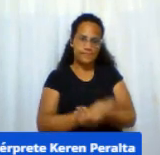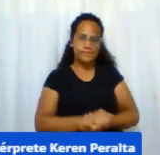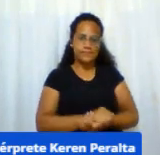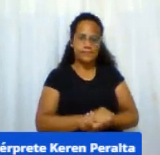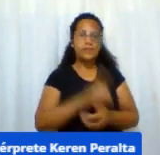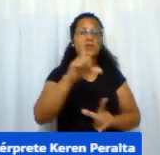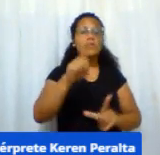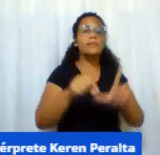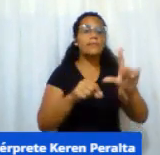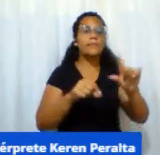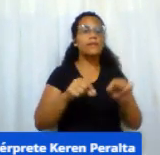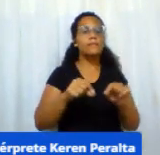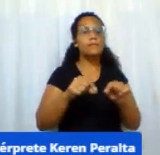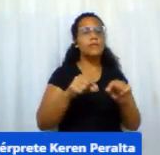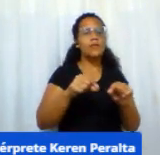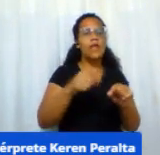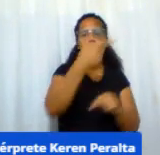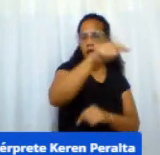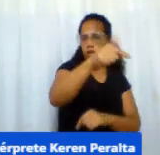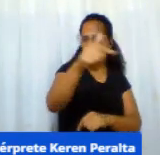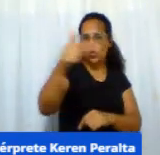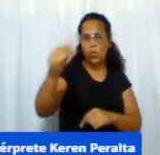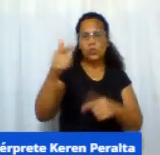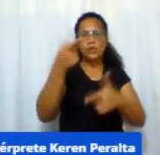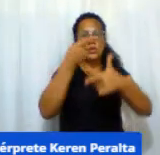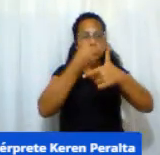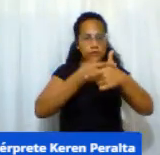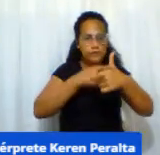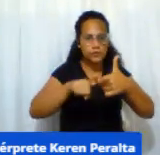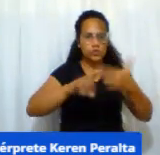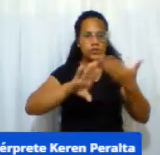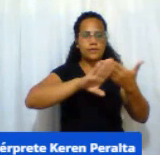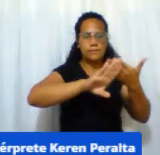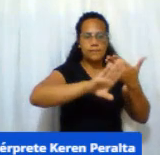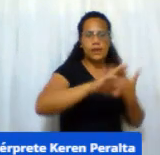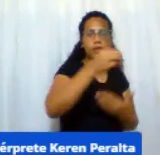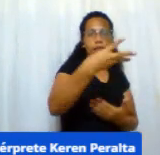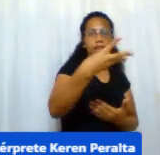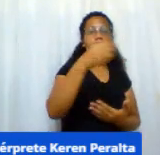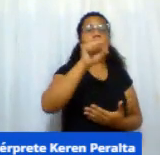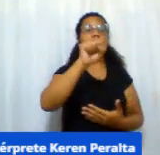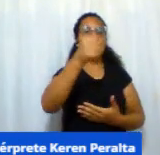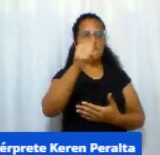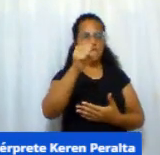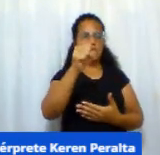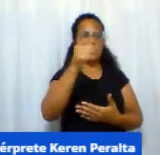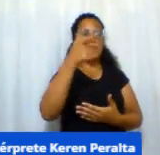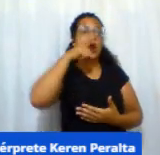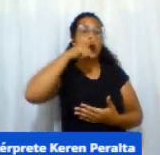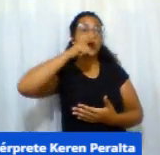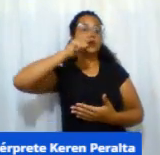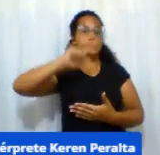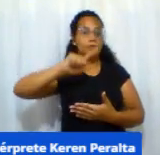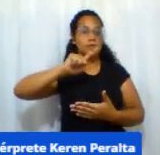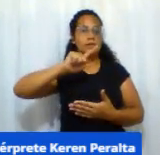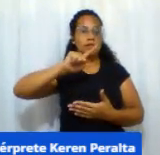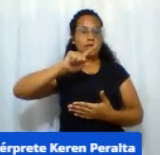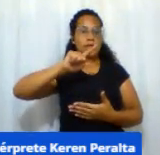38 para serem cumpridas até o final do sétimo ano e outras 56 até o final do